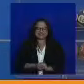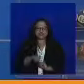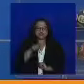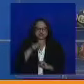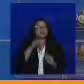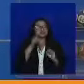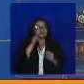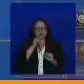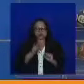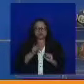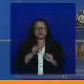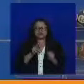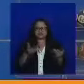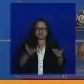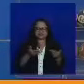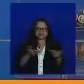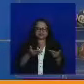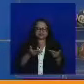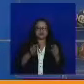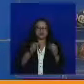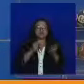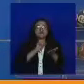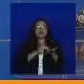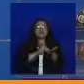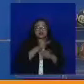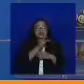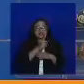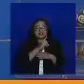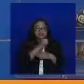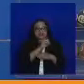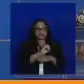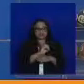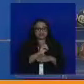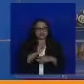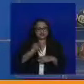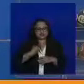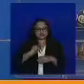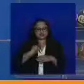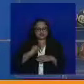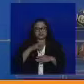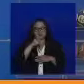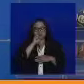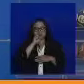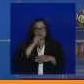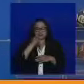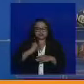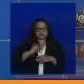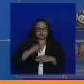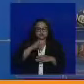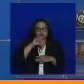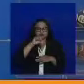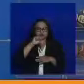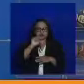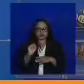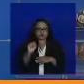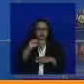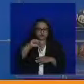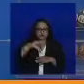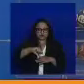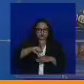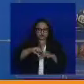Você tem muitas chances de ganhar. Ainda faltam 10 números. Bola laranja, número 89.